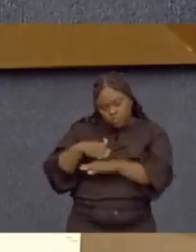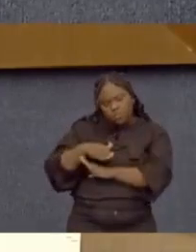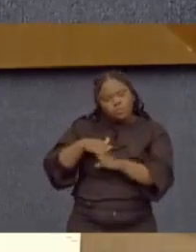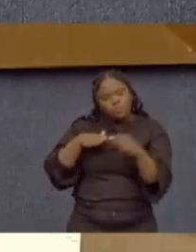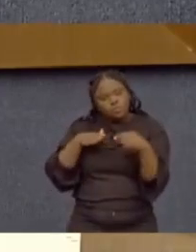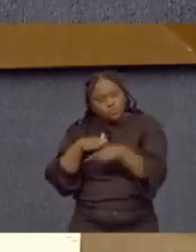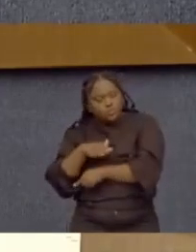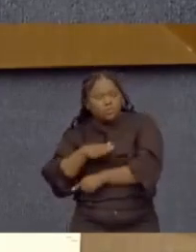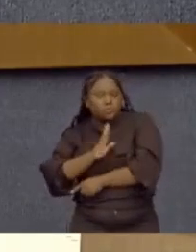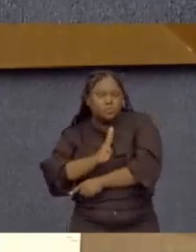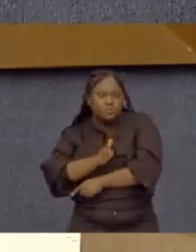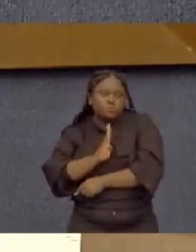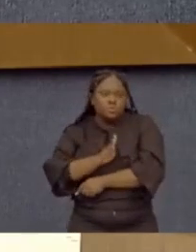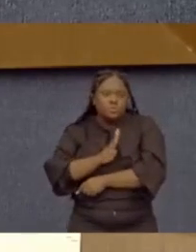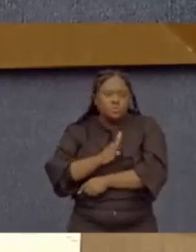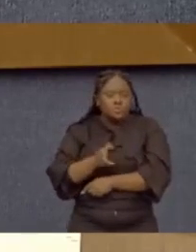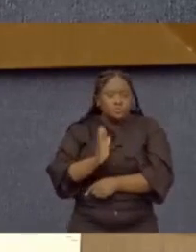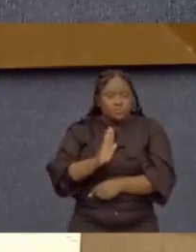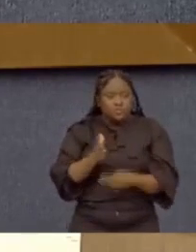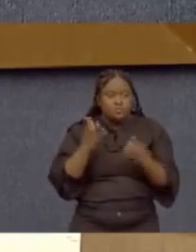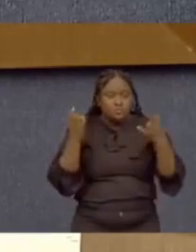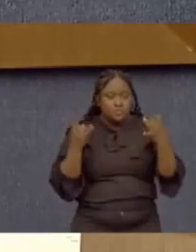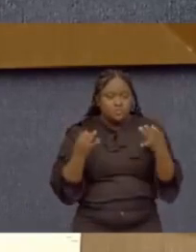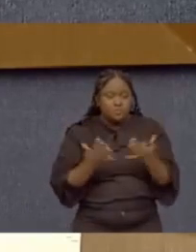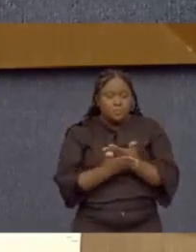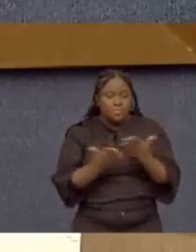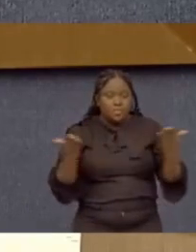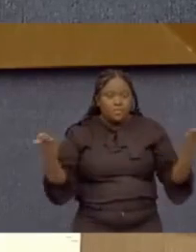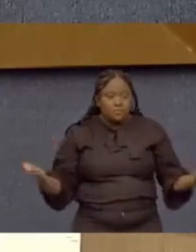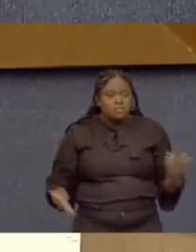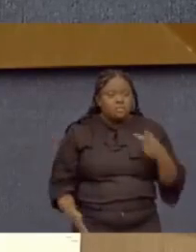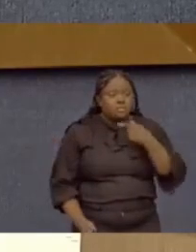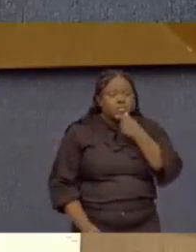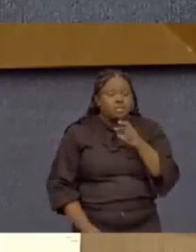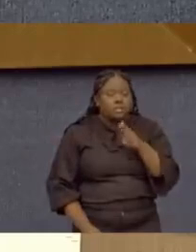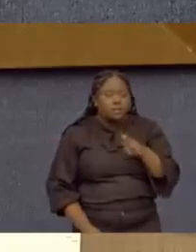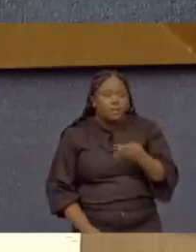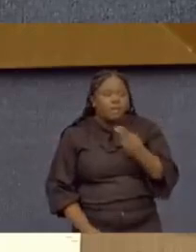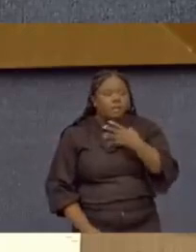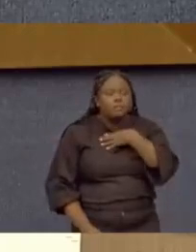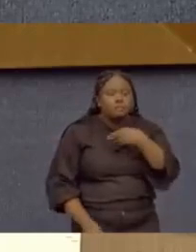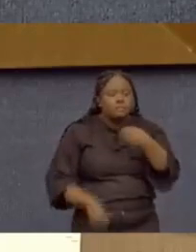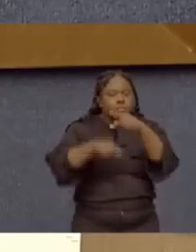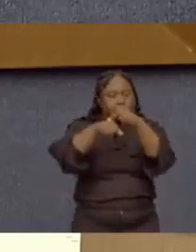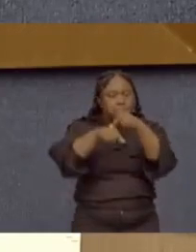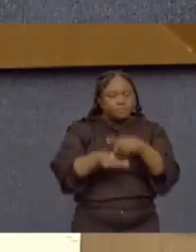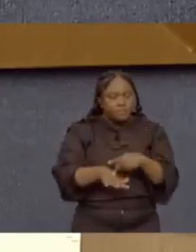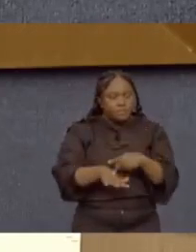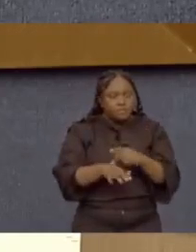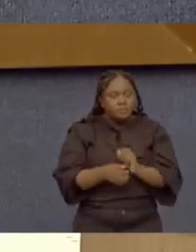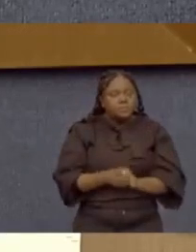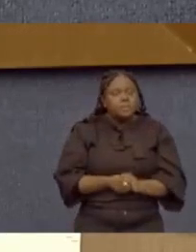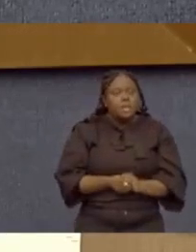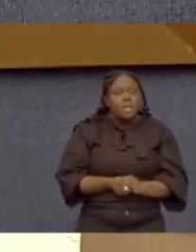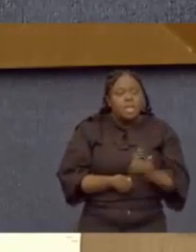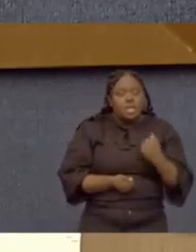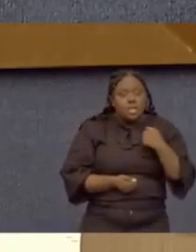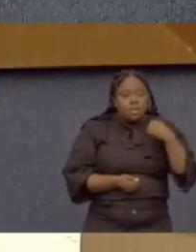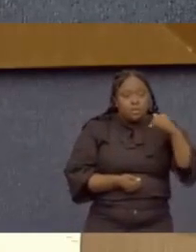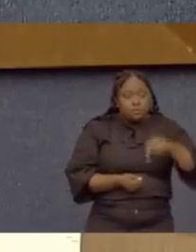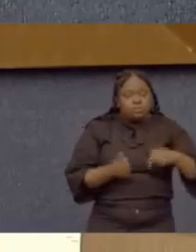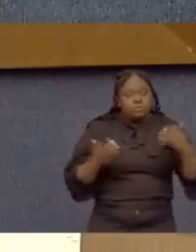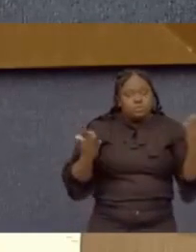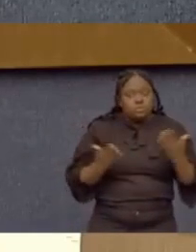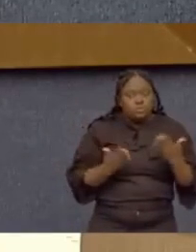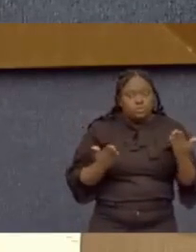peito. E como eu já disse a vocês, irmãos, filhos da paróquia Santa Dulce, em razão dessa homenagem, eu estou aqui hoje